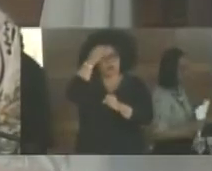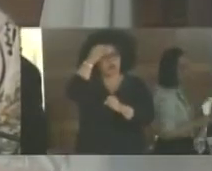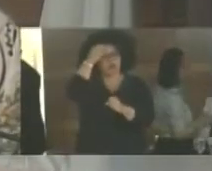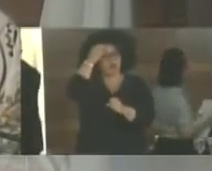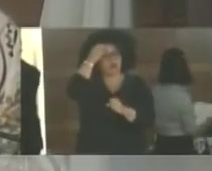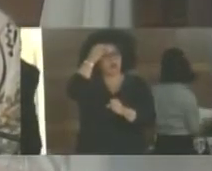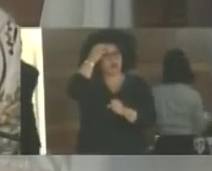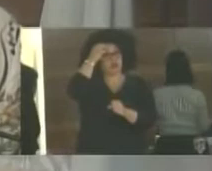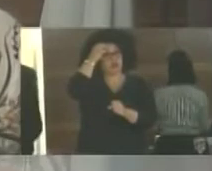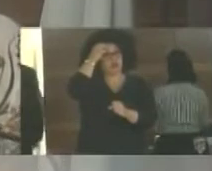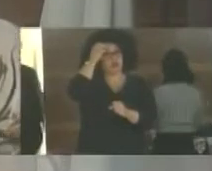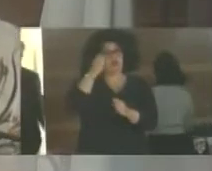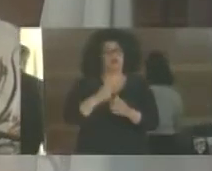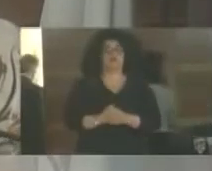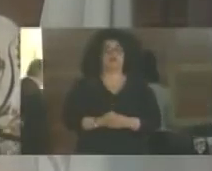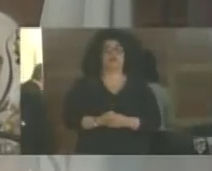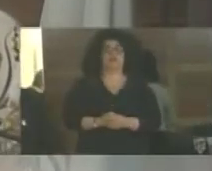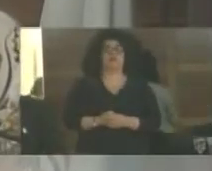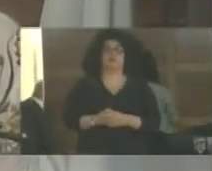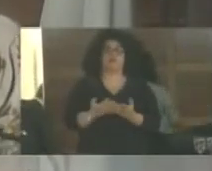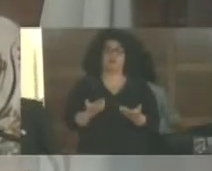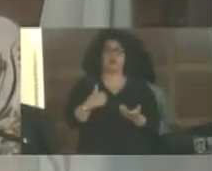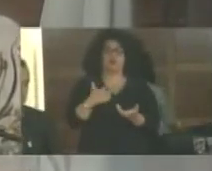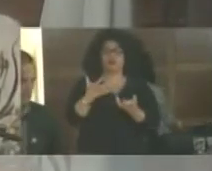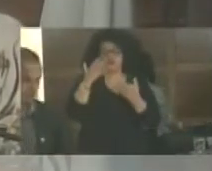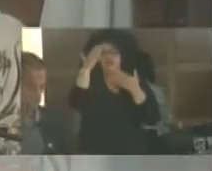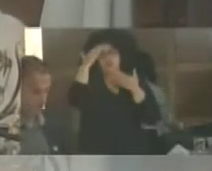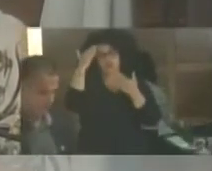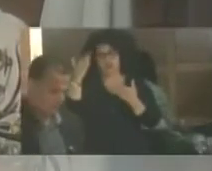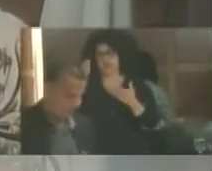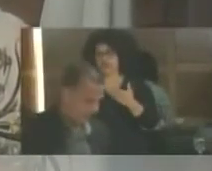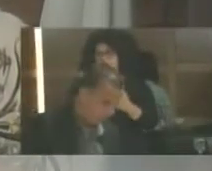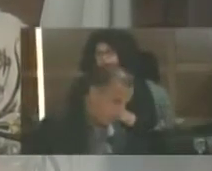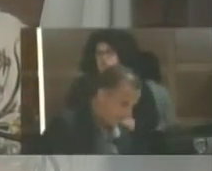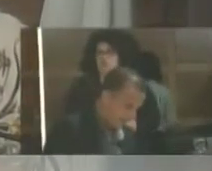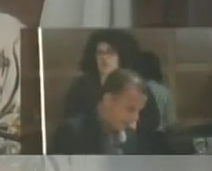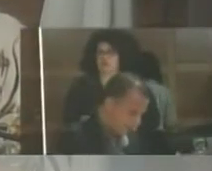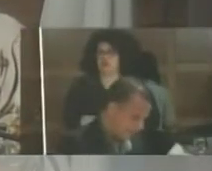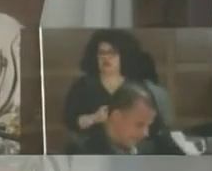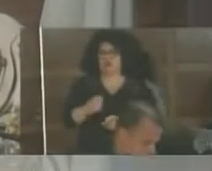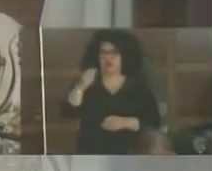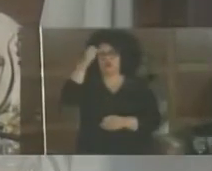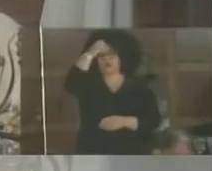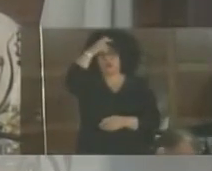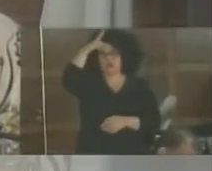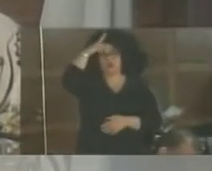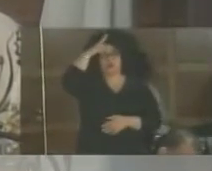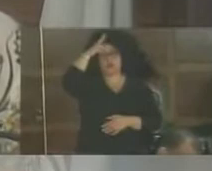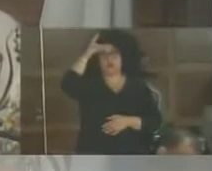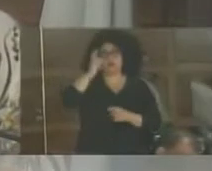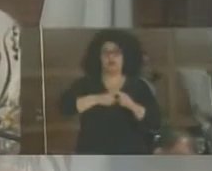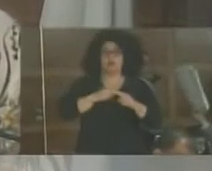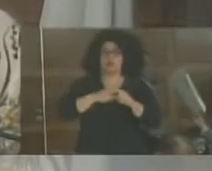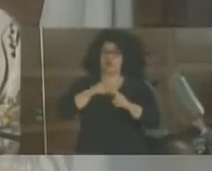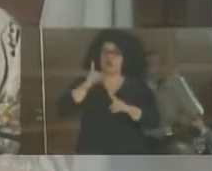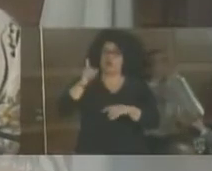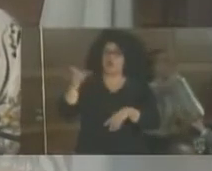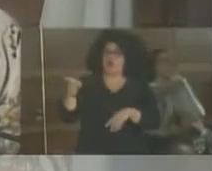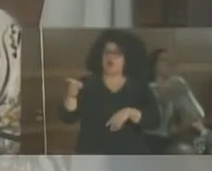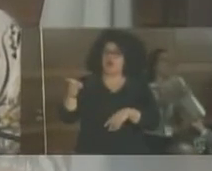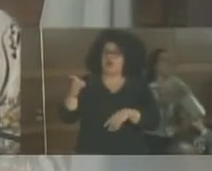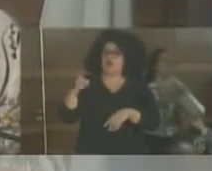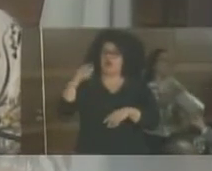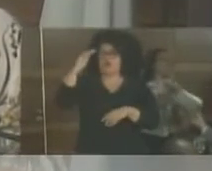nosso gabinete. Então, eu quero aqui agradecer, primeiramente, ao prefeito municipal, porque ele é a